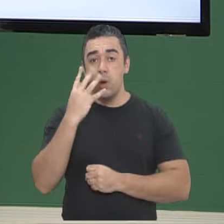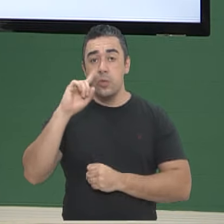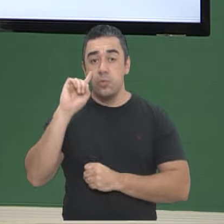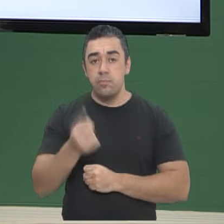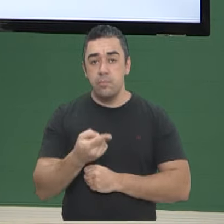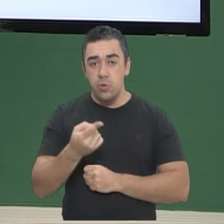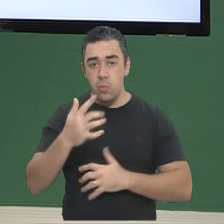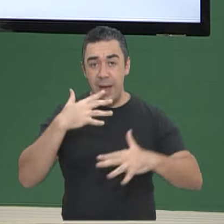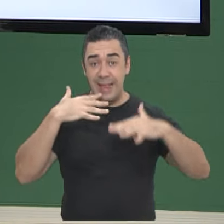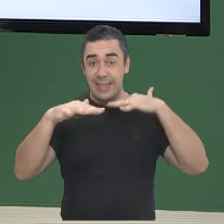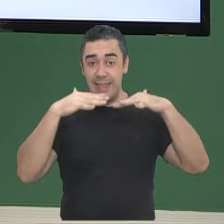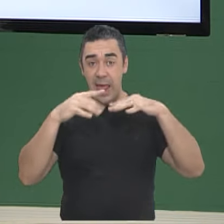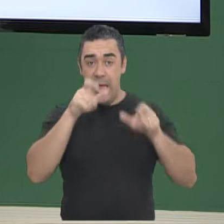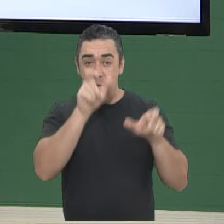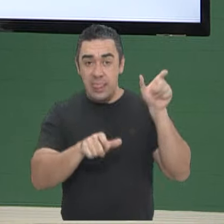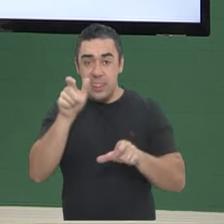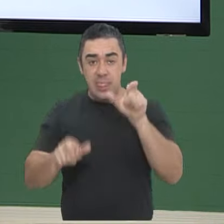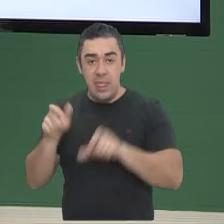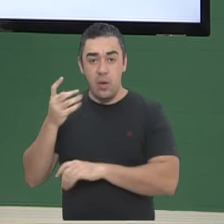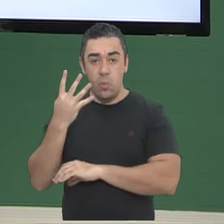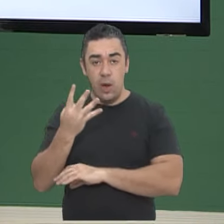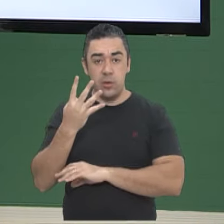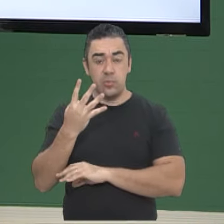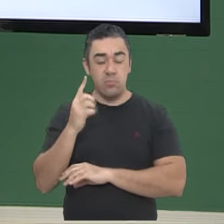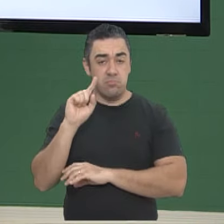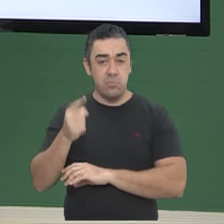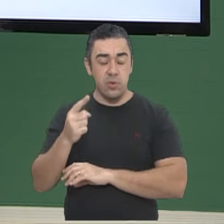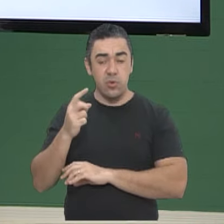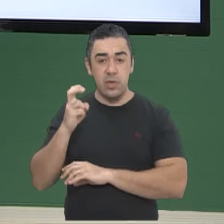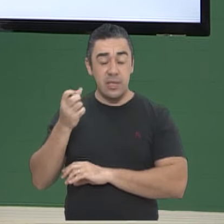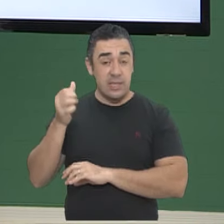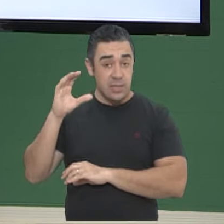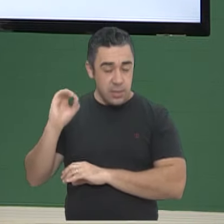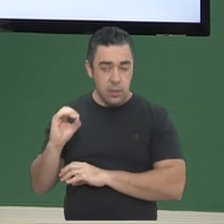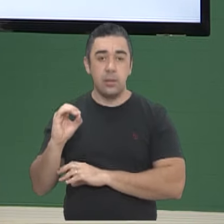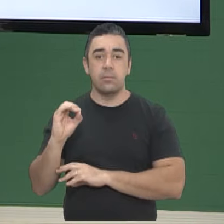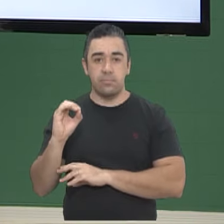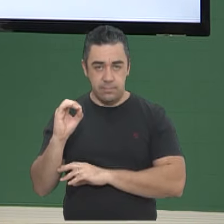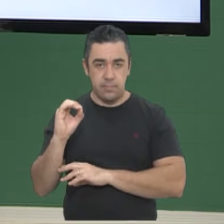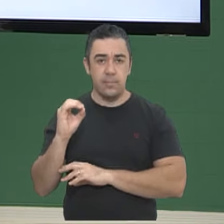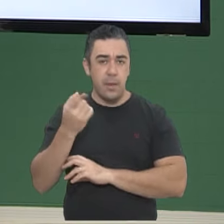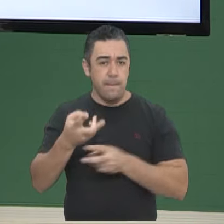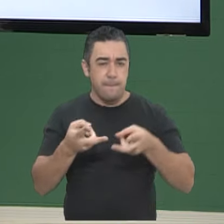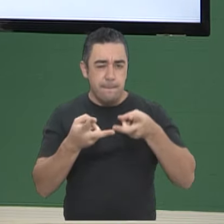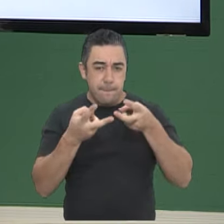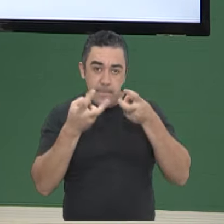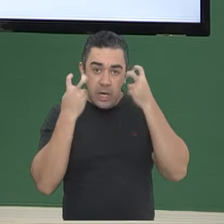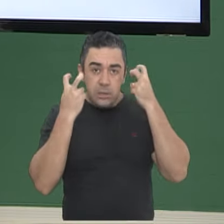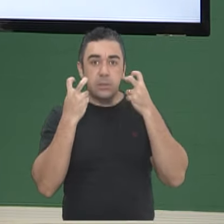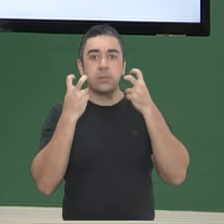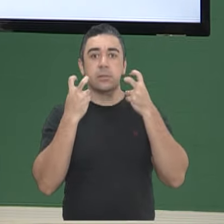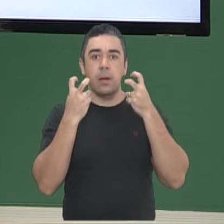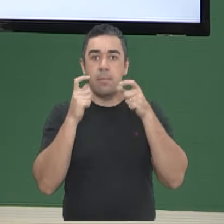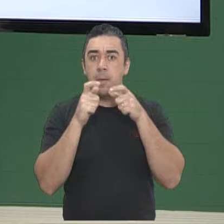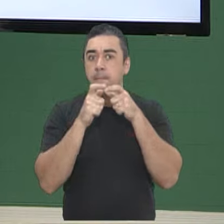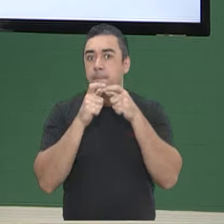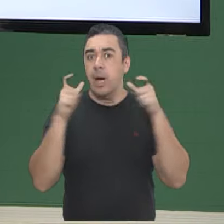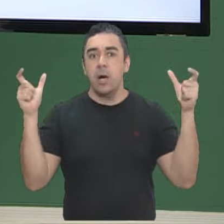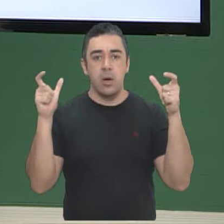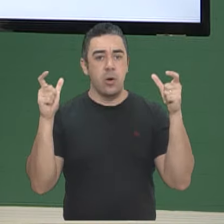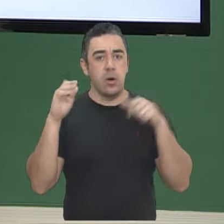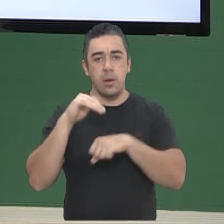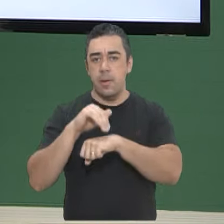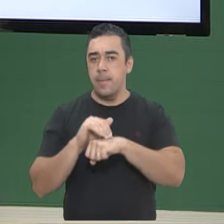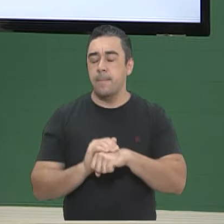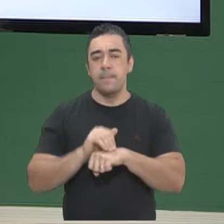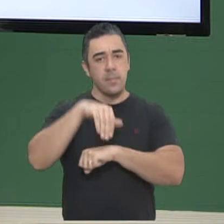4.000 atletas, 4.350 atletas. Então, percebe-se que é muito mais atleta